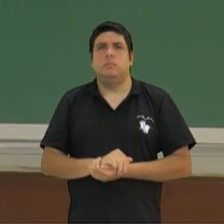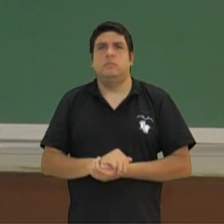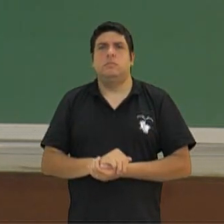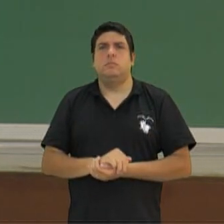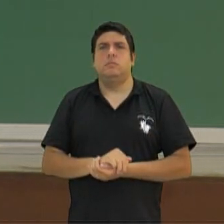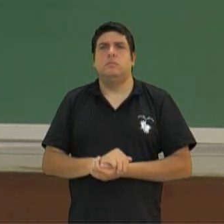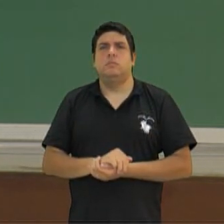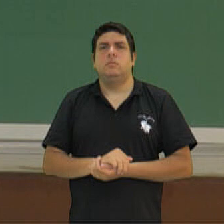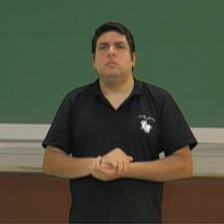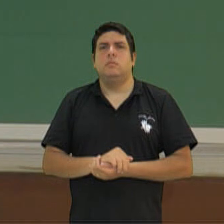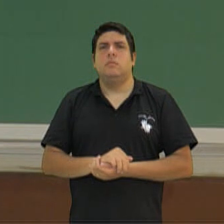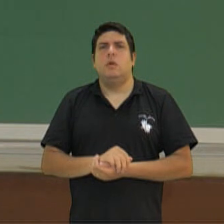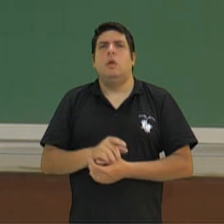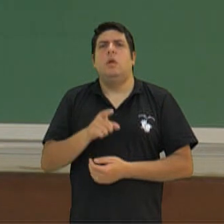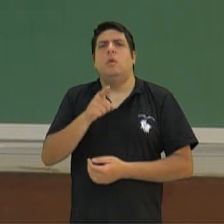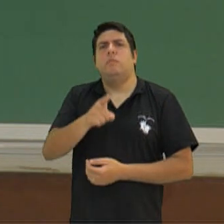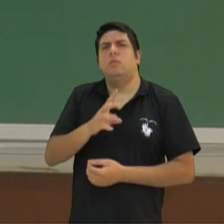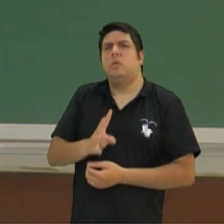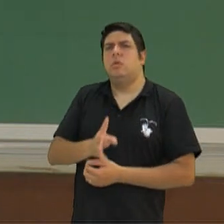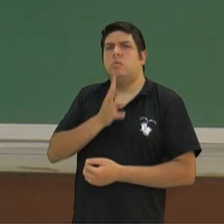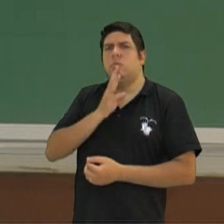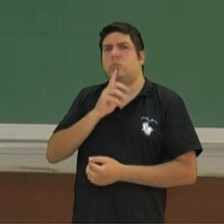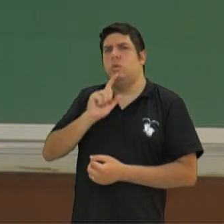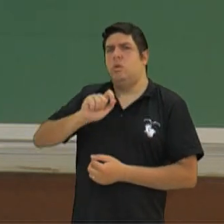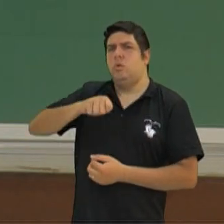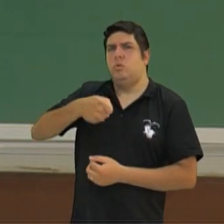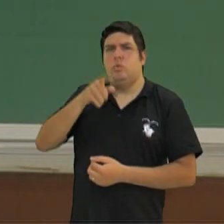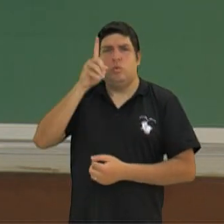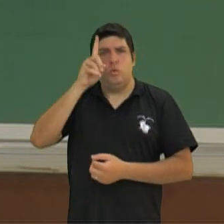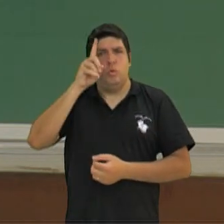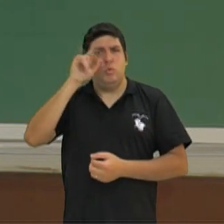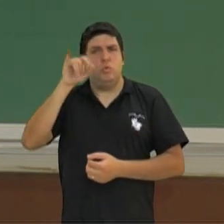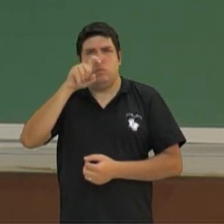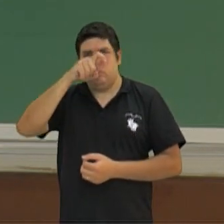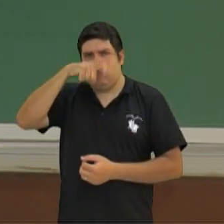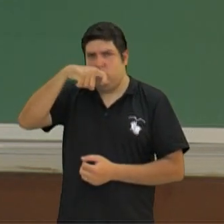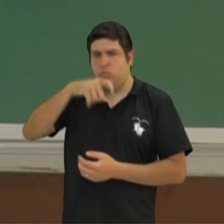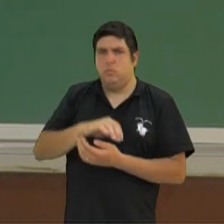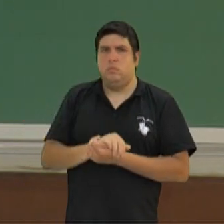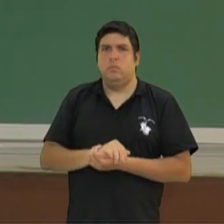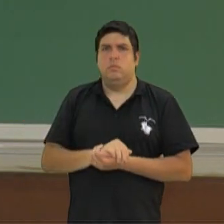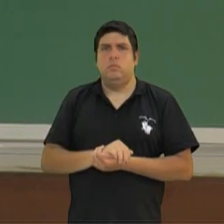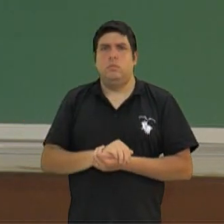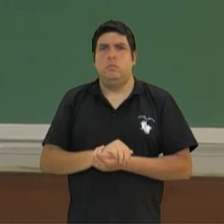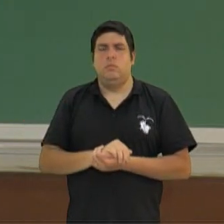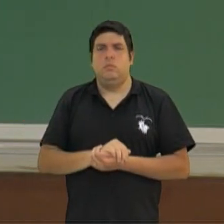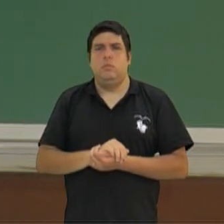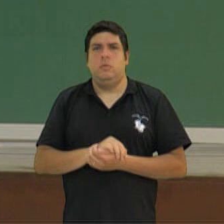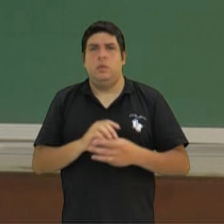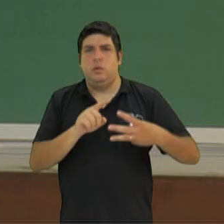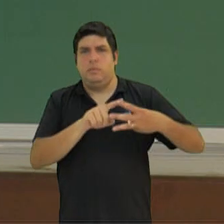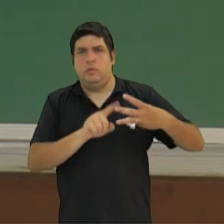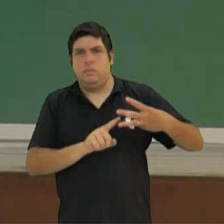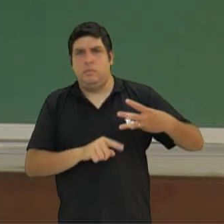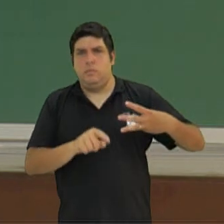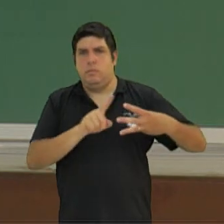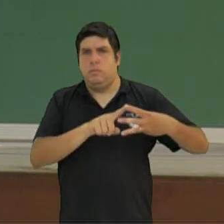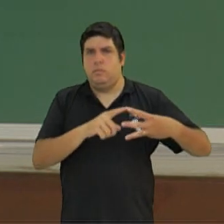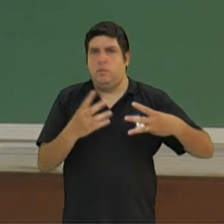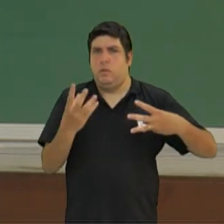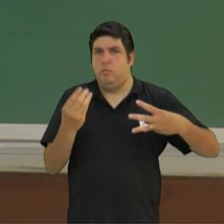Halloween? Quanto que você sabe sobre o Halloween? Tenho 3 opções. A lot, muito. A